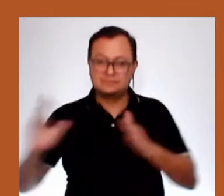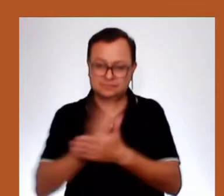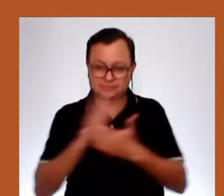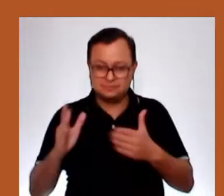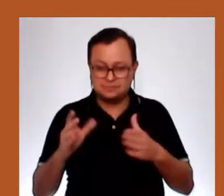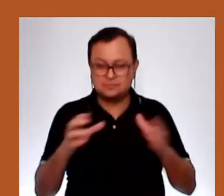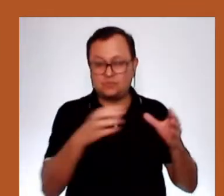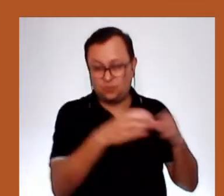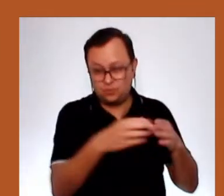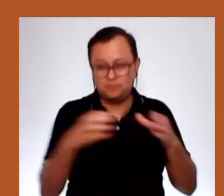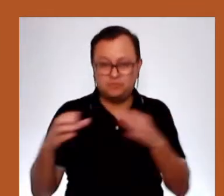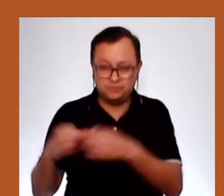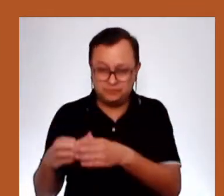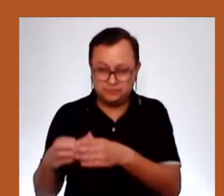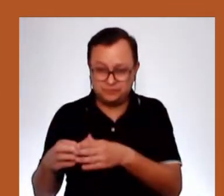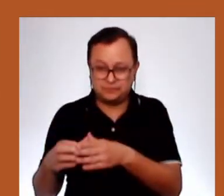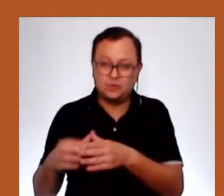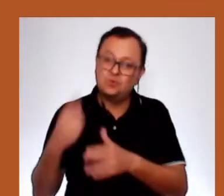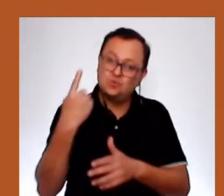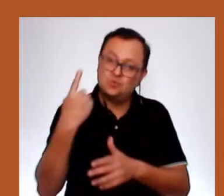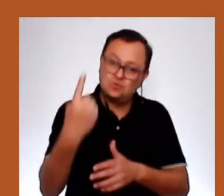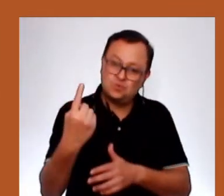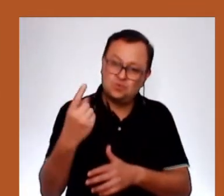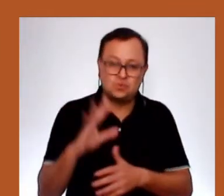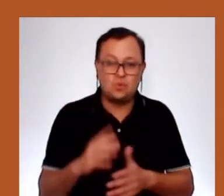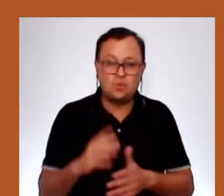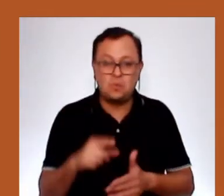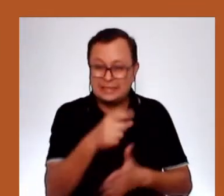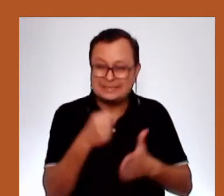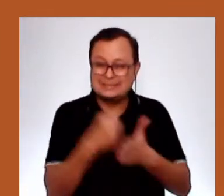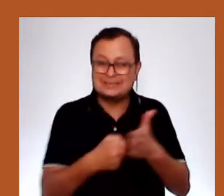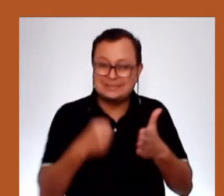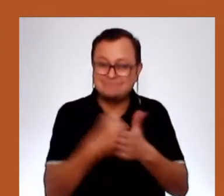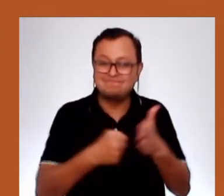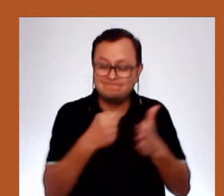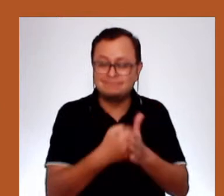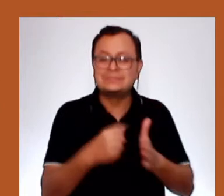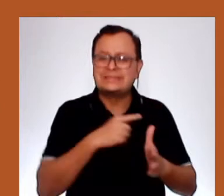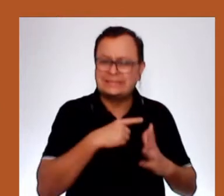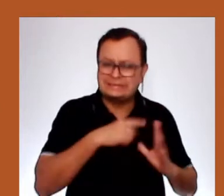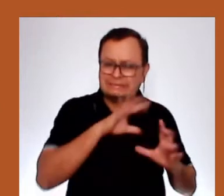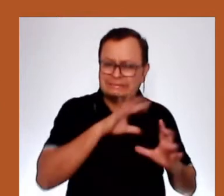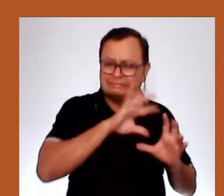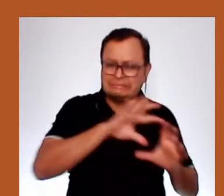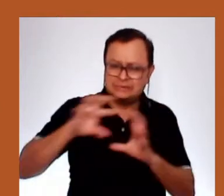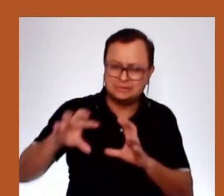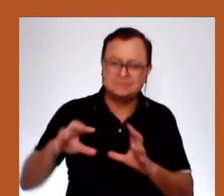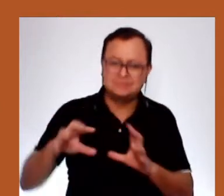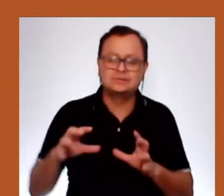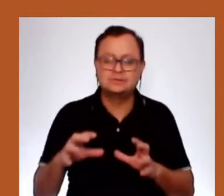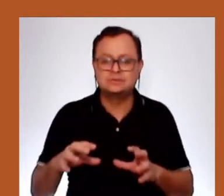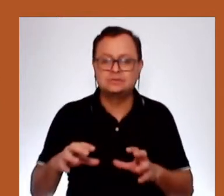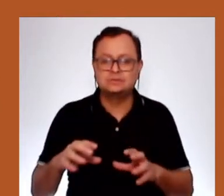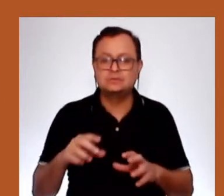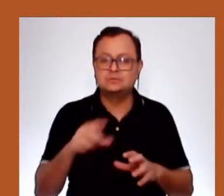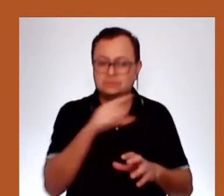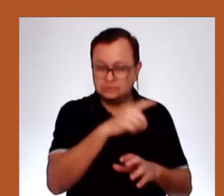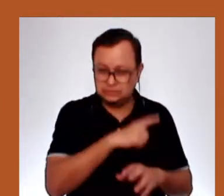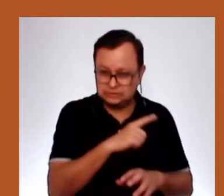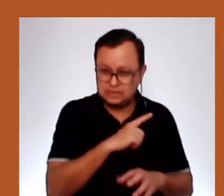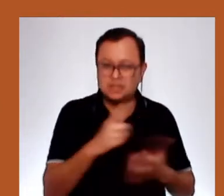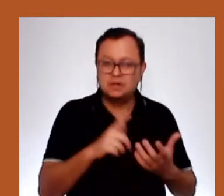uma família que enfrenta muita pressão, inclusive, desse mercado gigantesco,